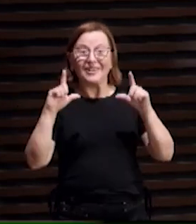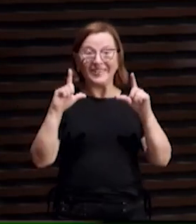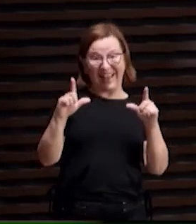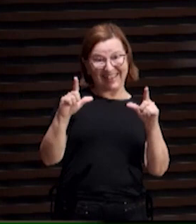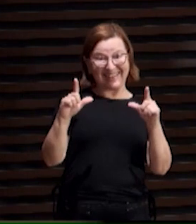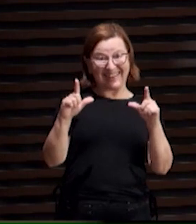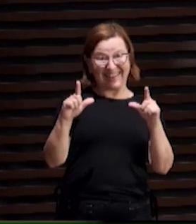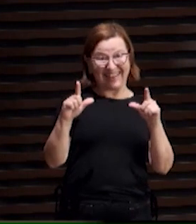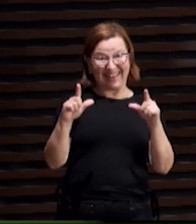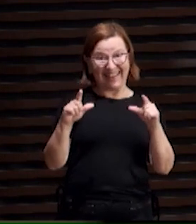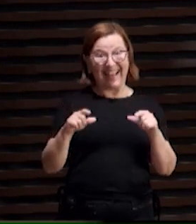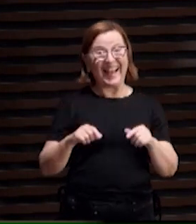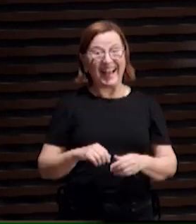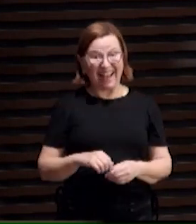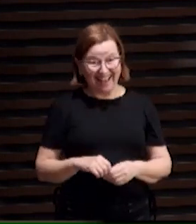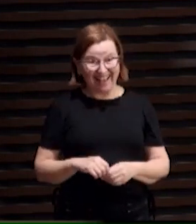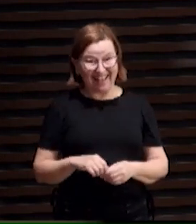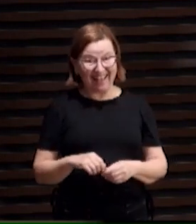E agora, meu amigo?